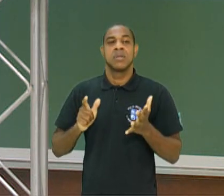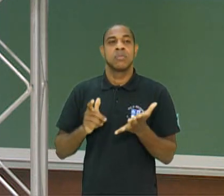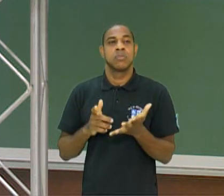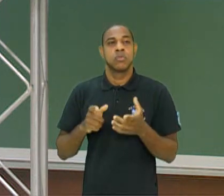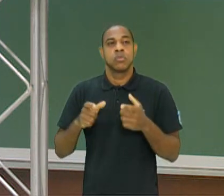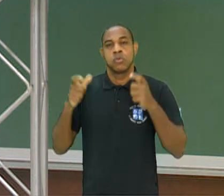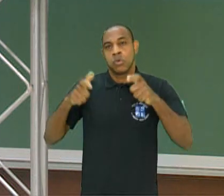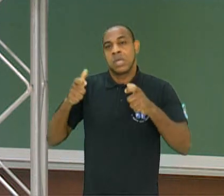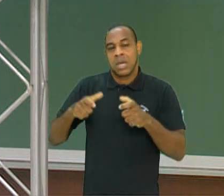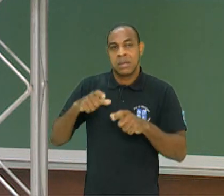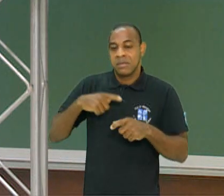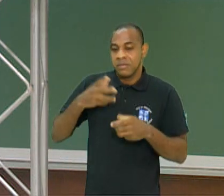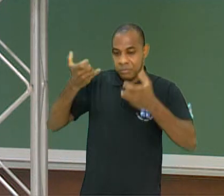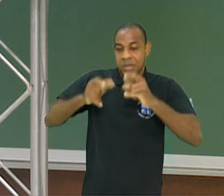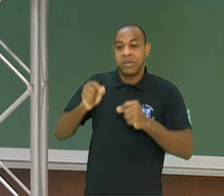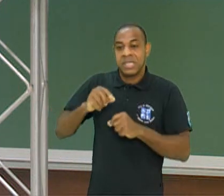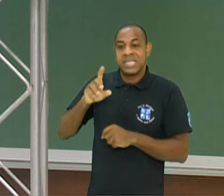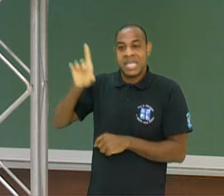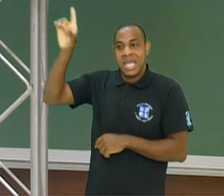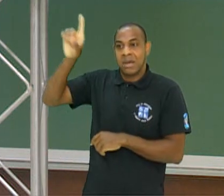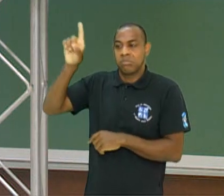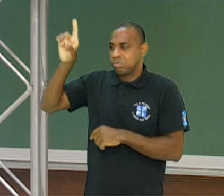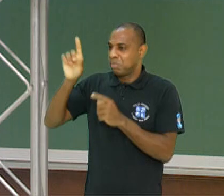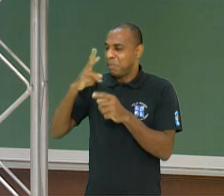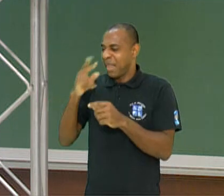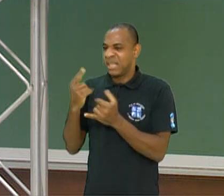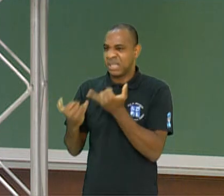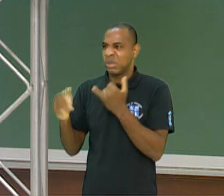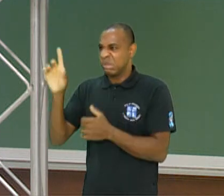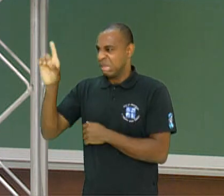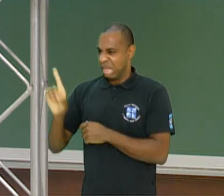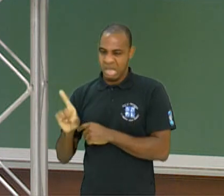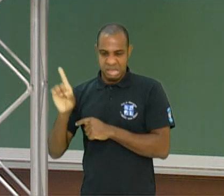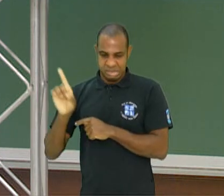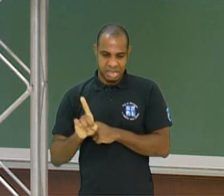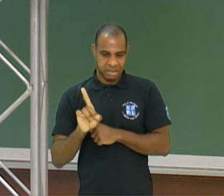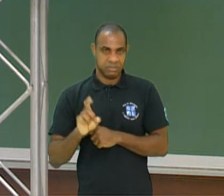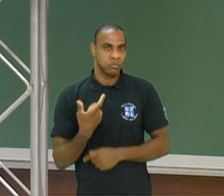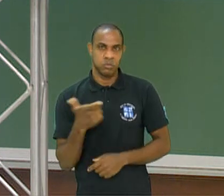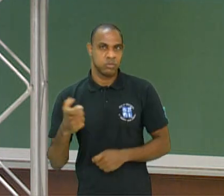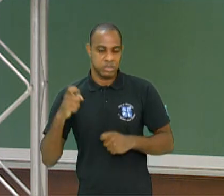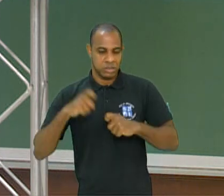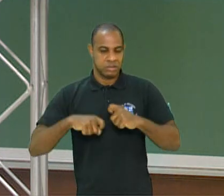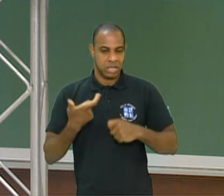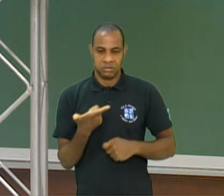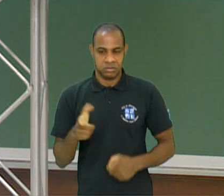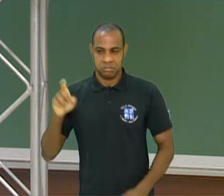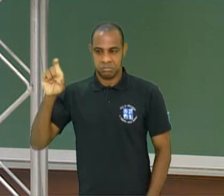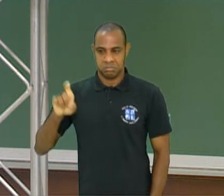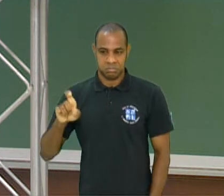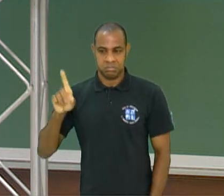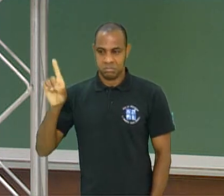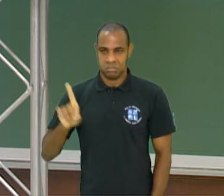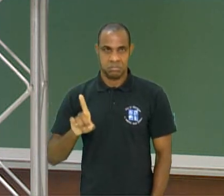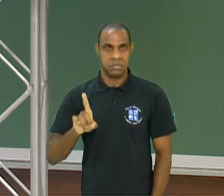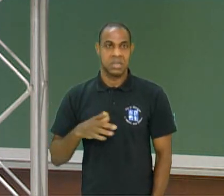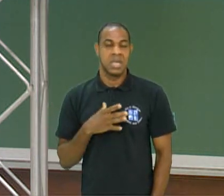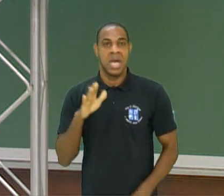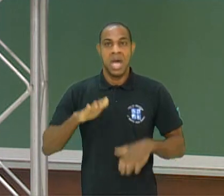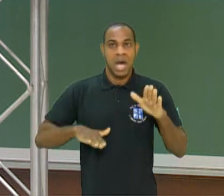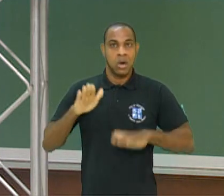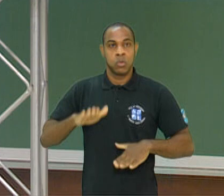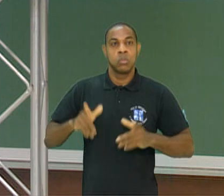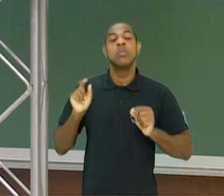dizia que ele era um deus que veio à Terra assexuado, tá? Que algumas vertentes, algumas fontes